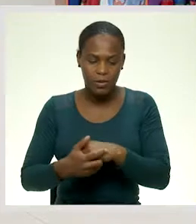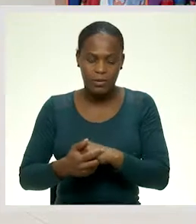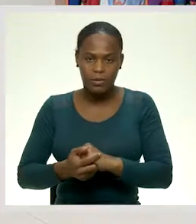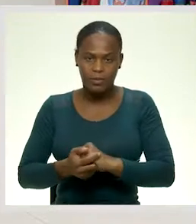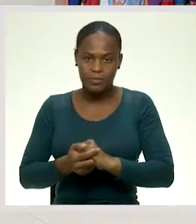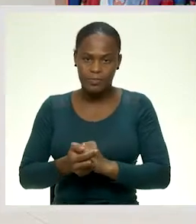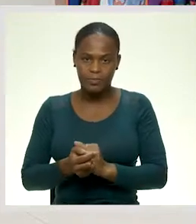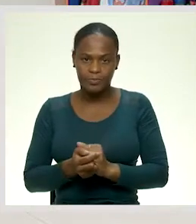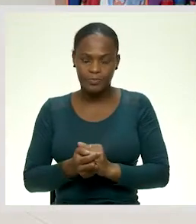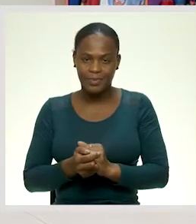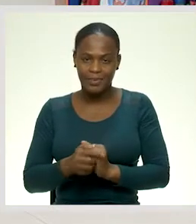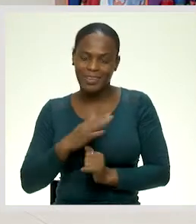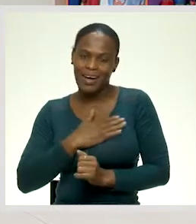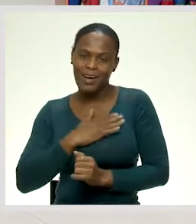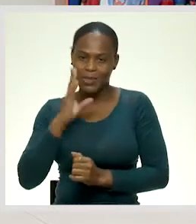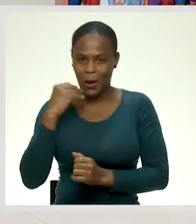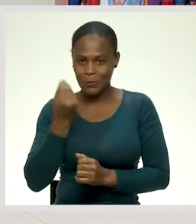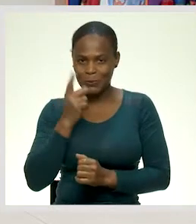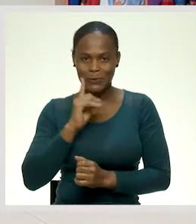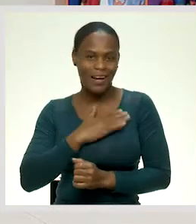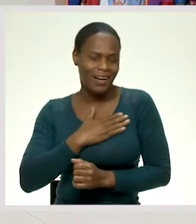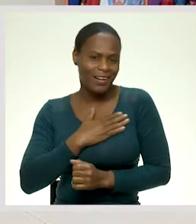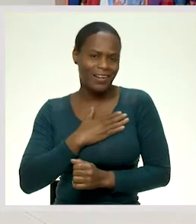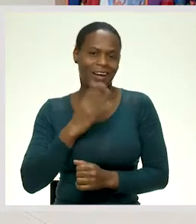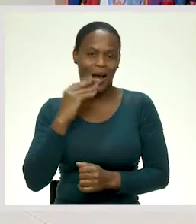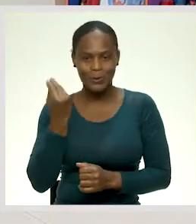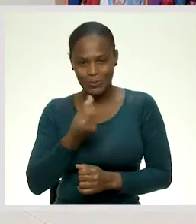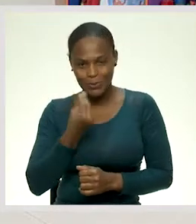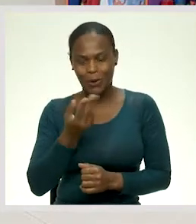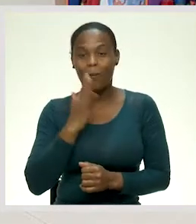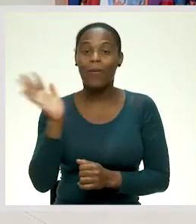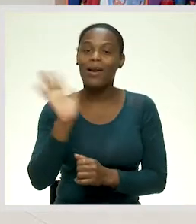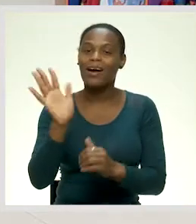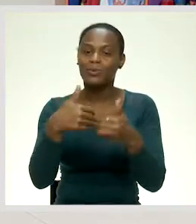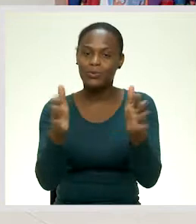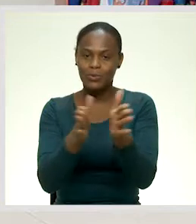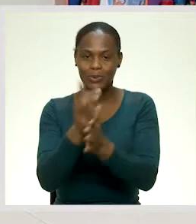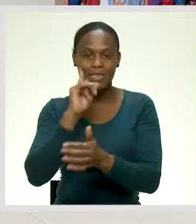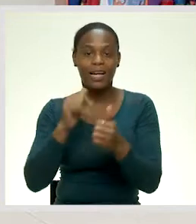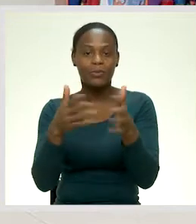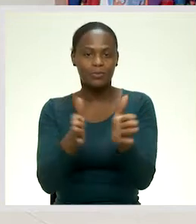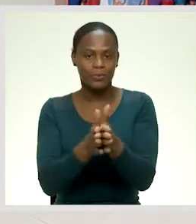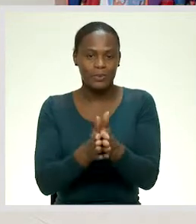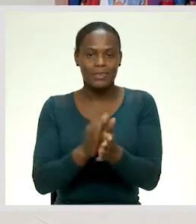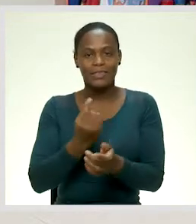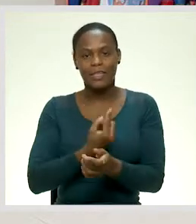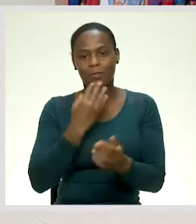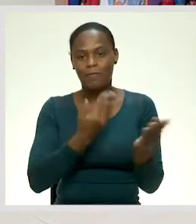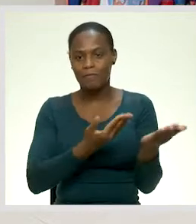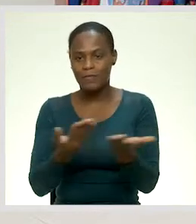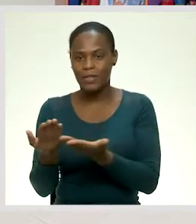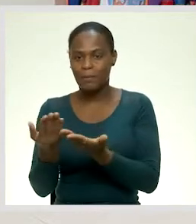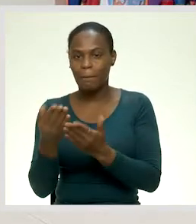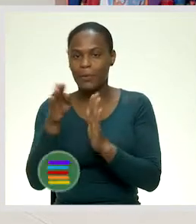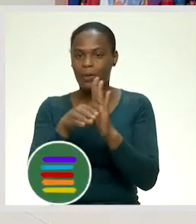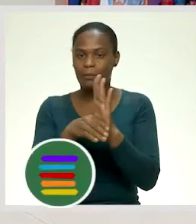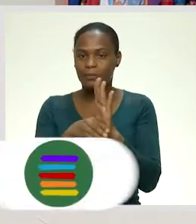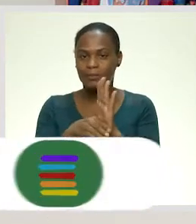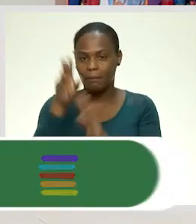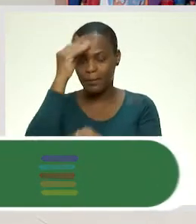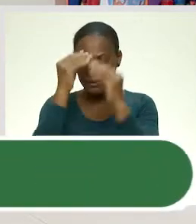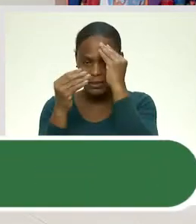Caros alunos, caras alunas, olá a todos e a todas. Sejam bem-vindos ao programa